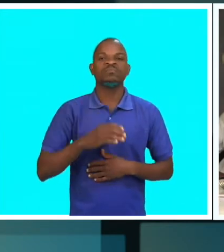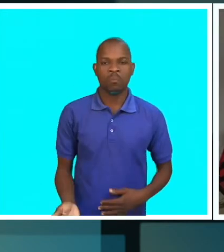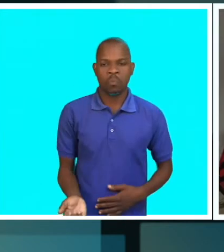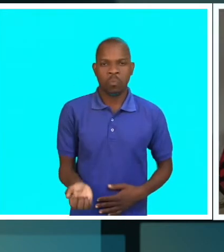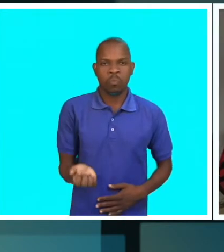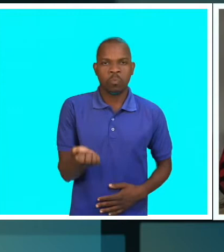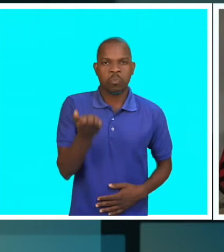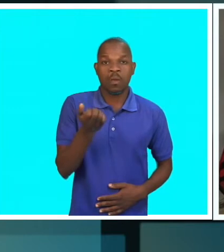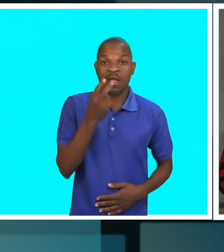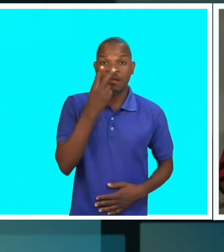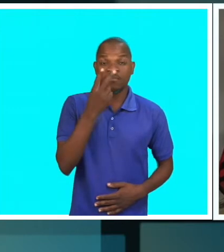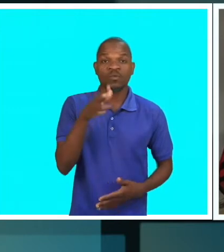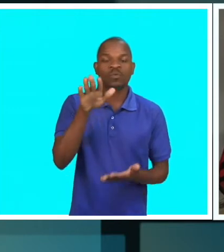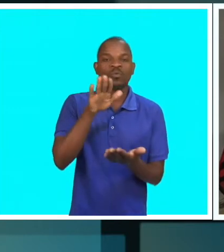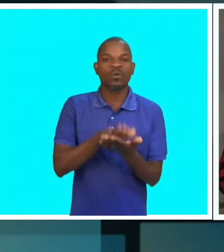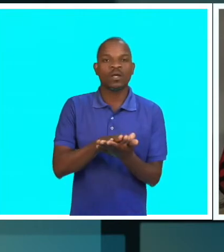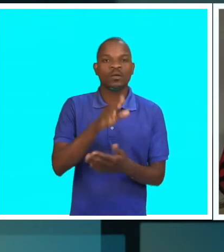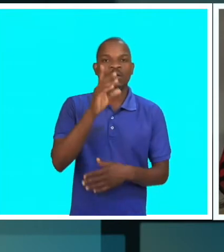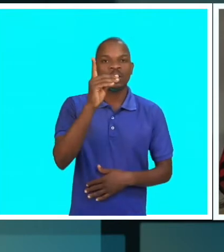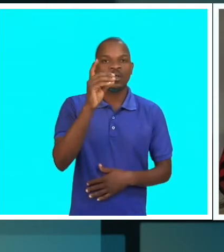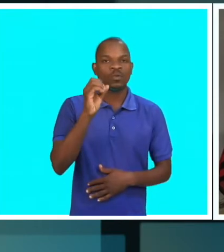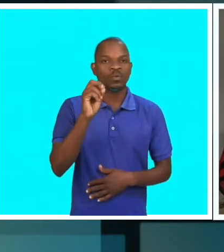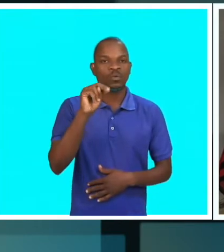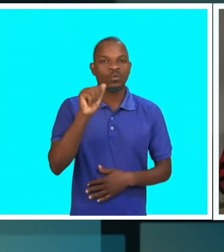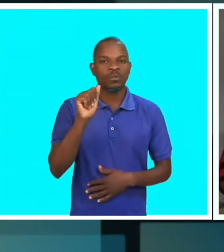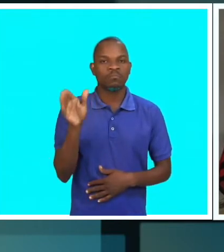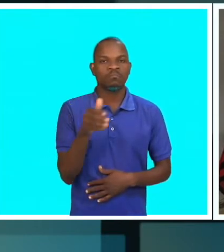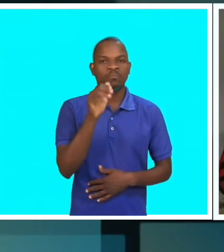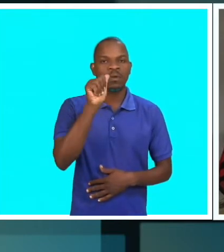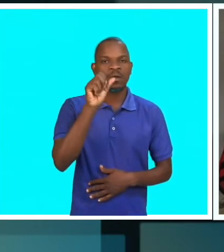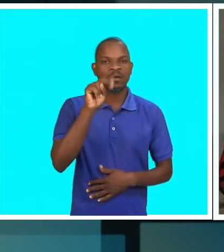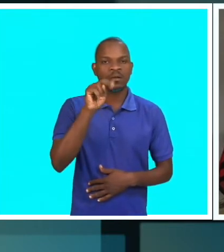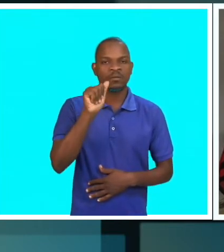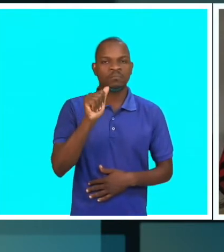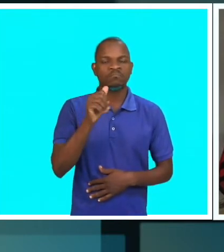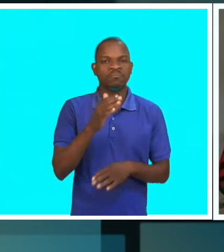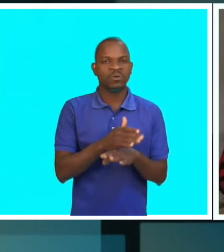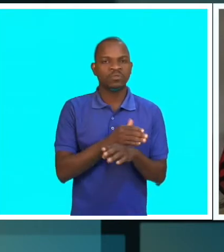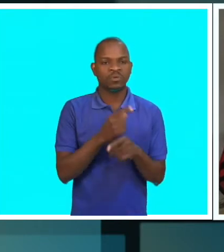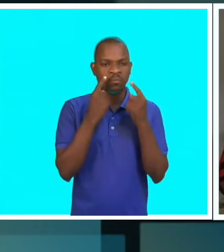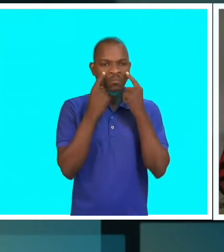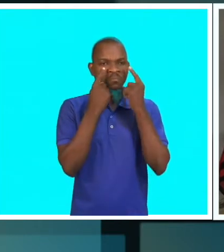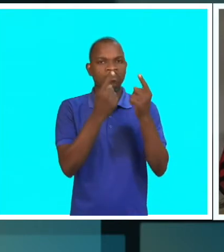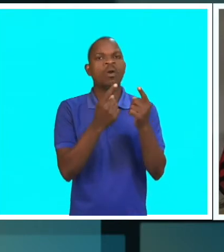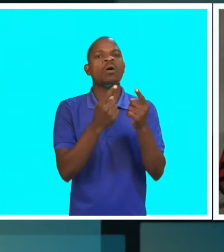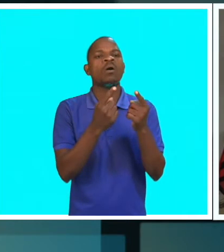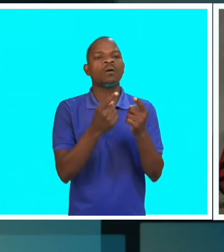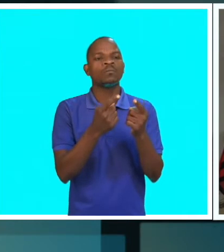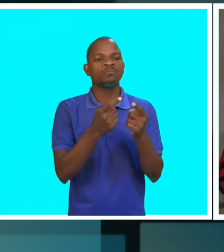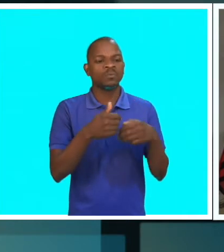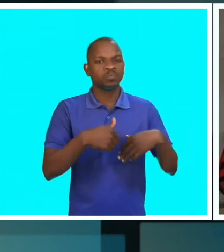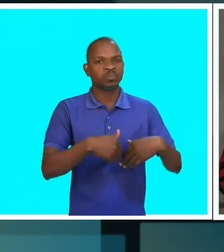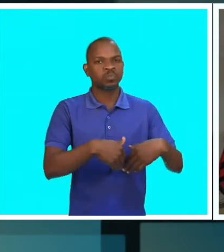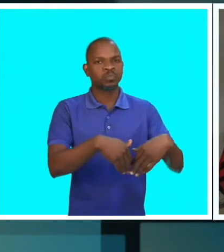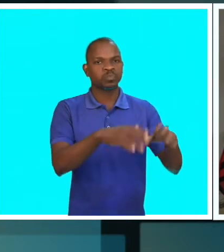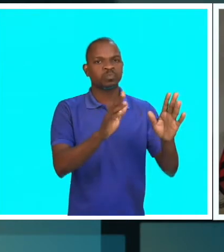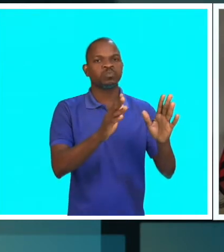Cresci a ver Dona Ana, quando eu era criança, mais ou menos, era praticamente uma obra já